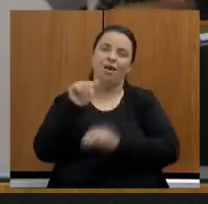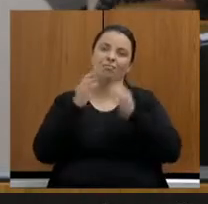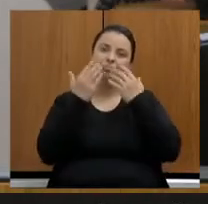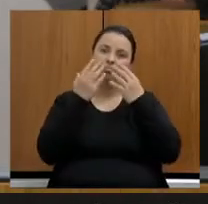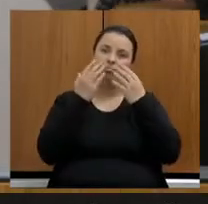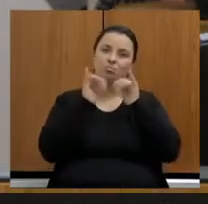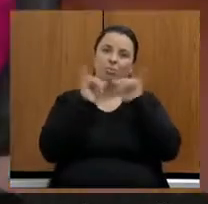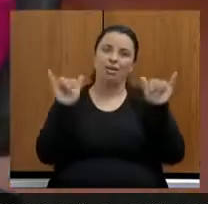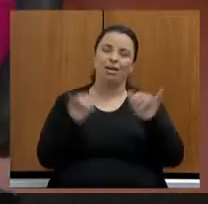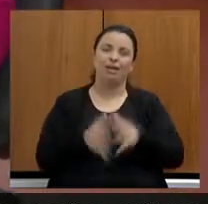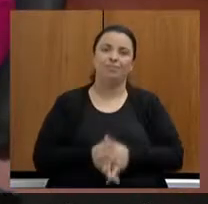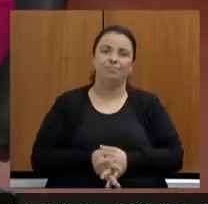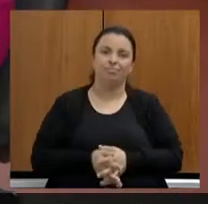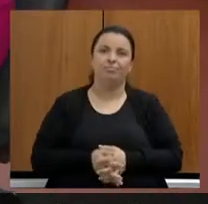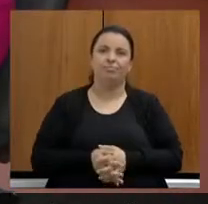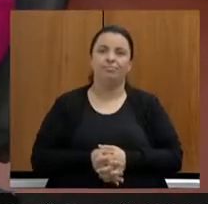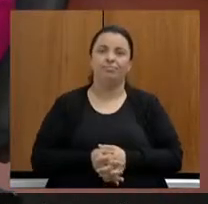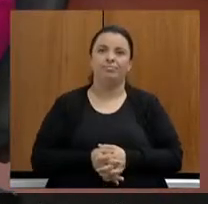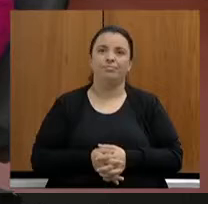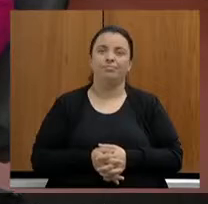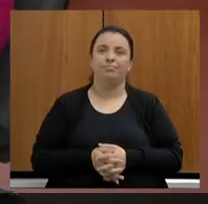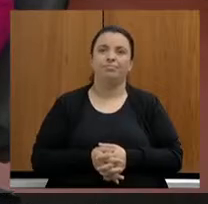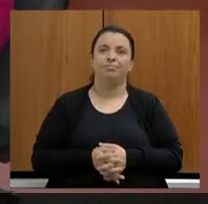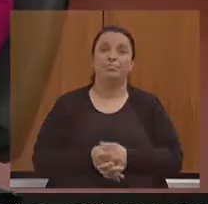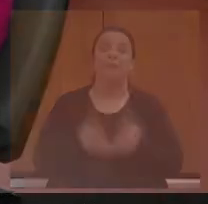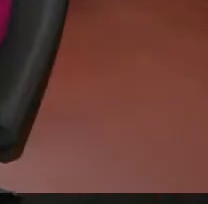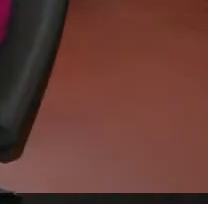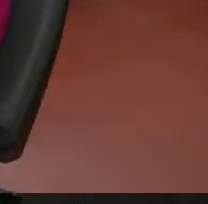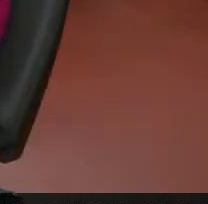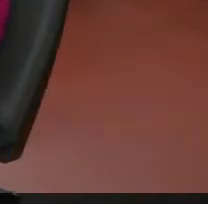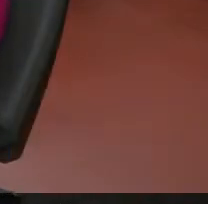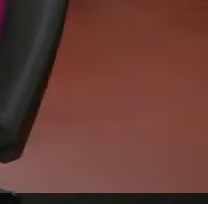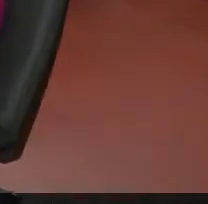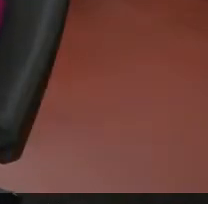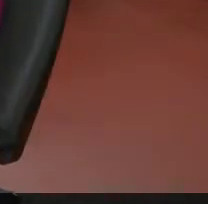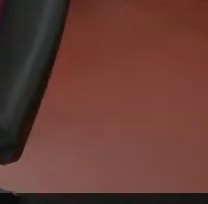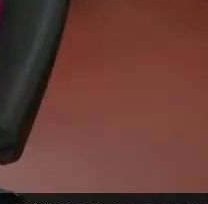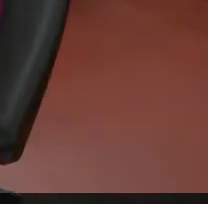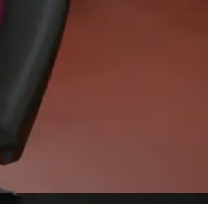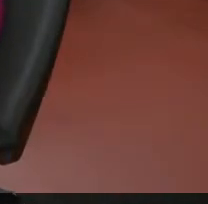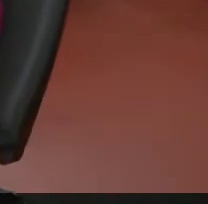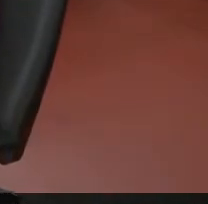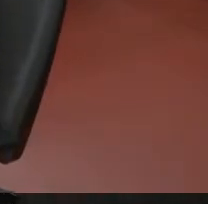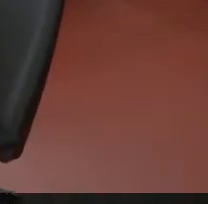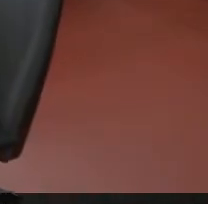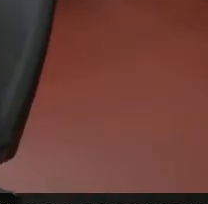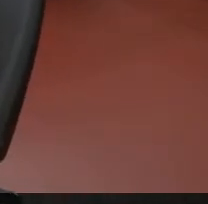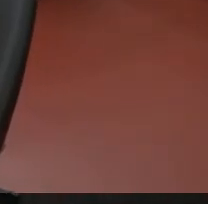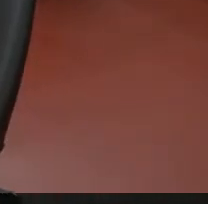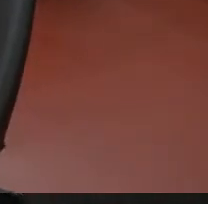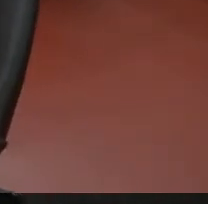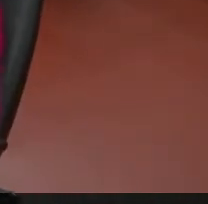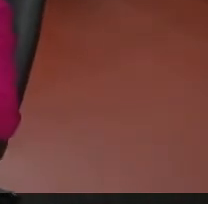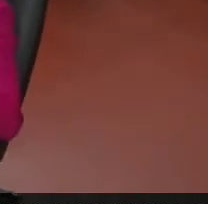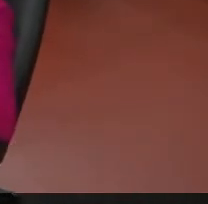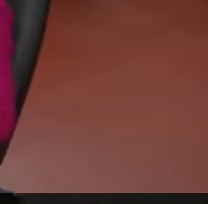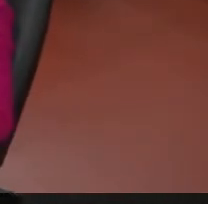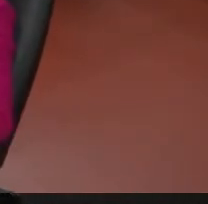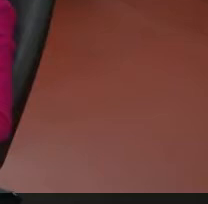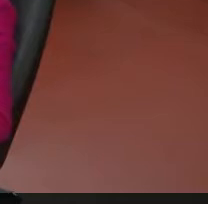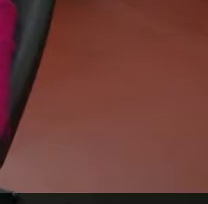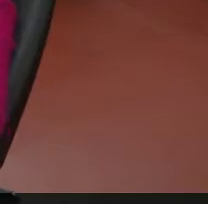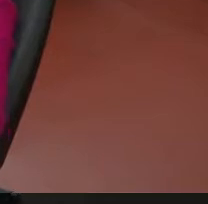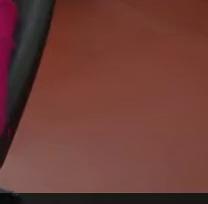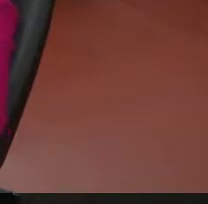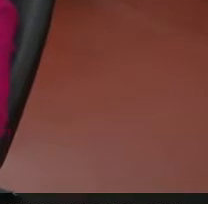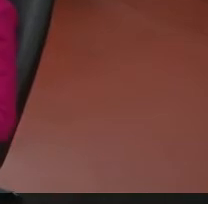SA e obrigado presidenta bom dia a todos e todos secretária eu